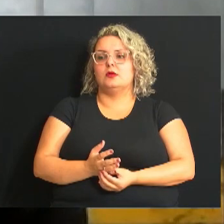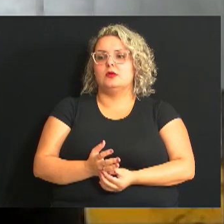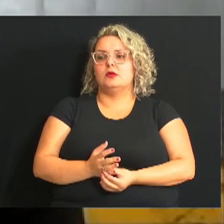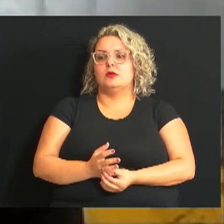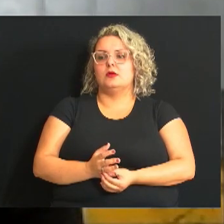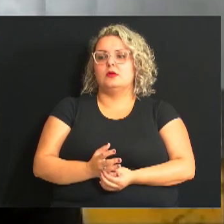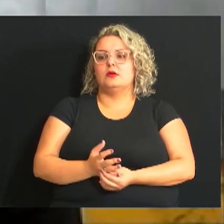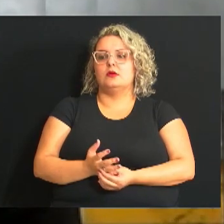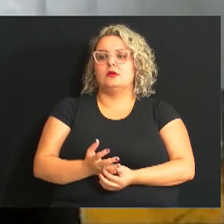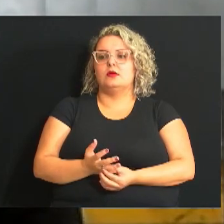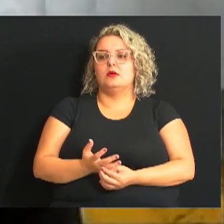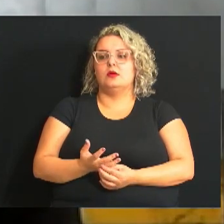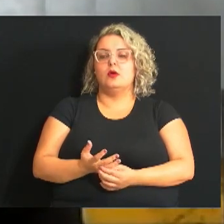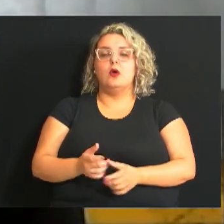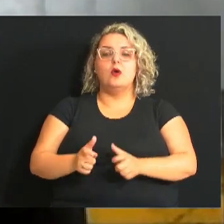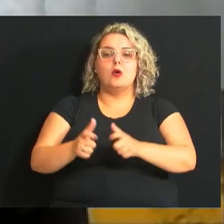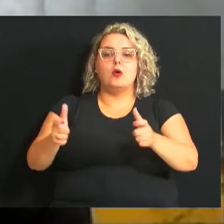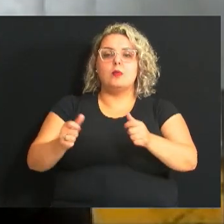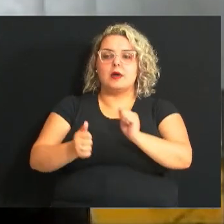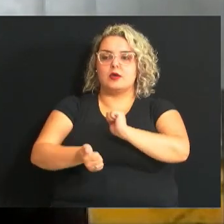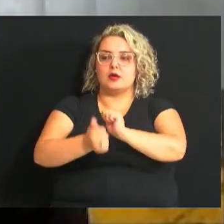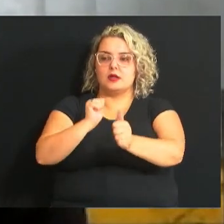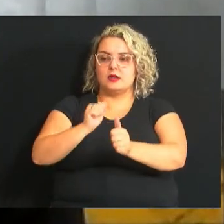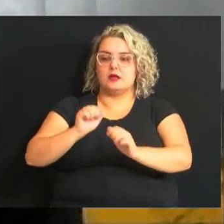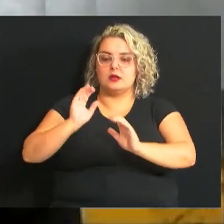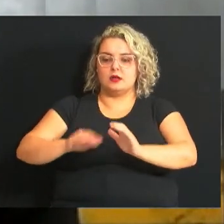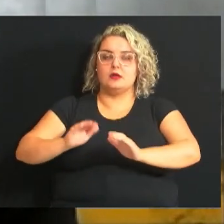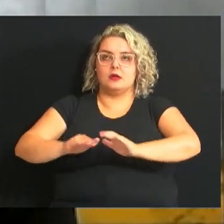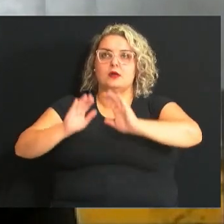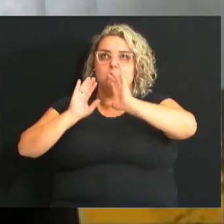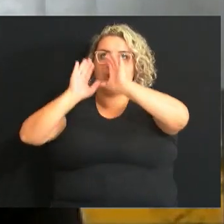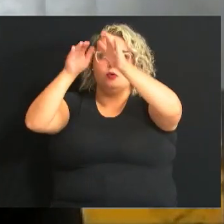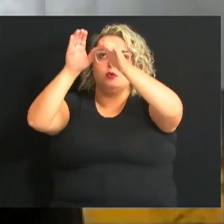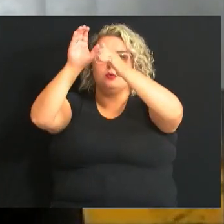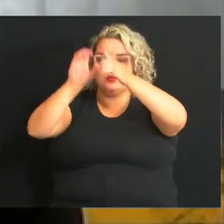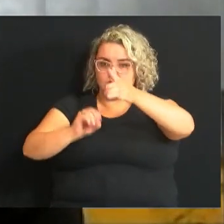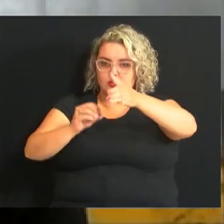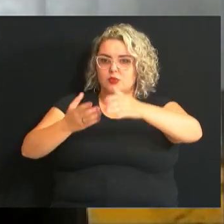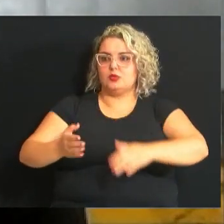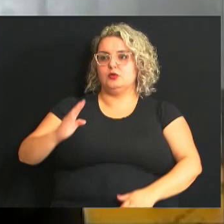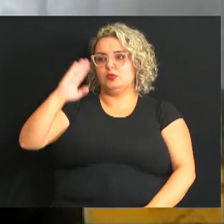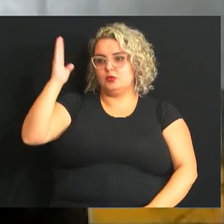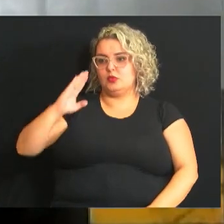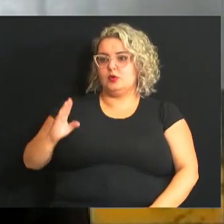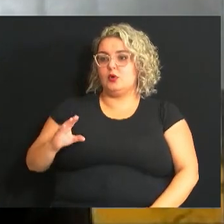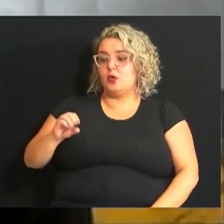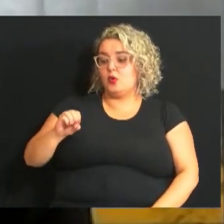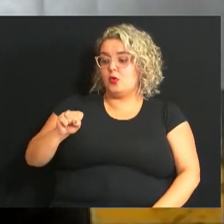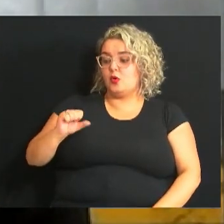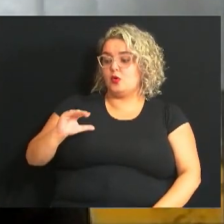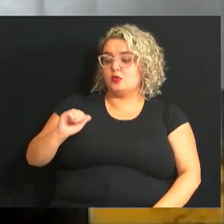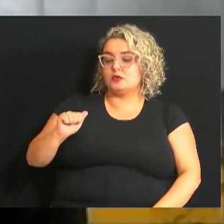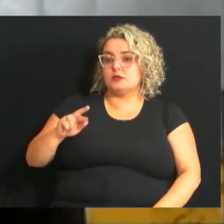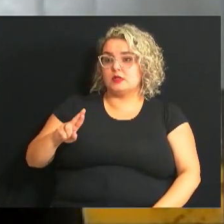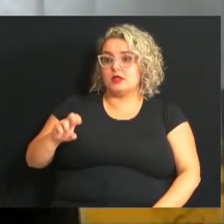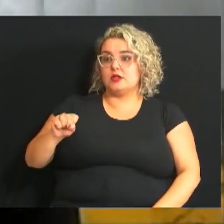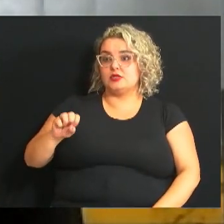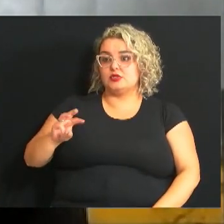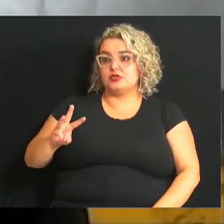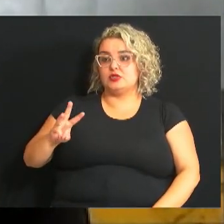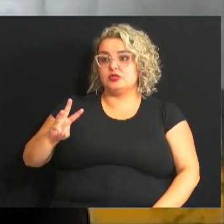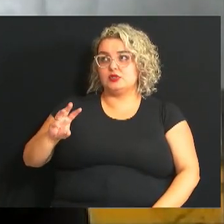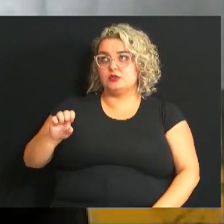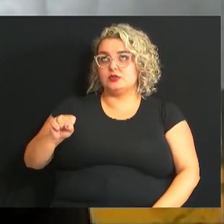de basquete do Brasil, Oscar Schmidt, que honrou tanto aí o nosso país. Ele escreveu o prefácio desse